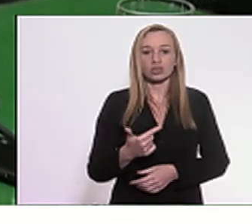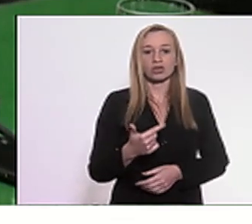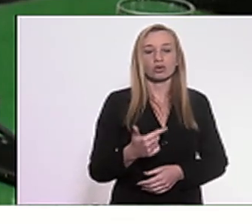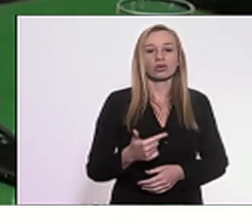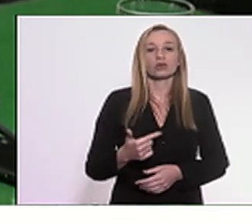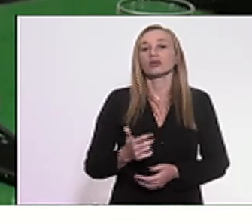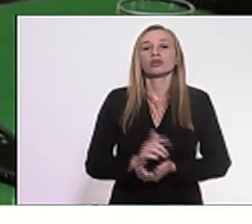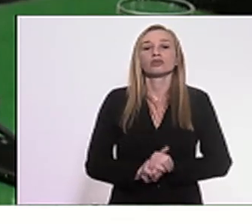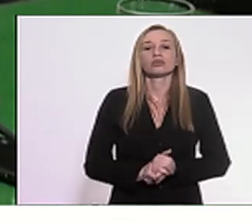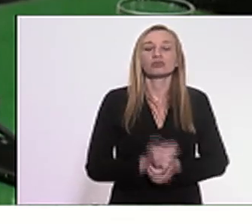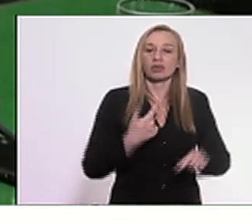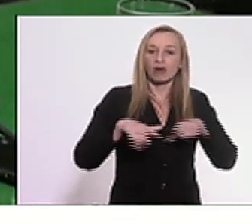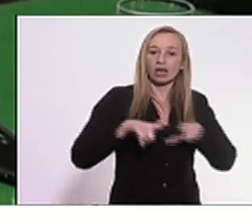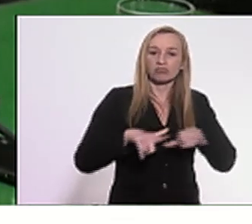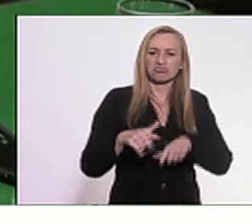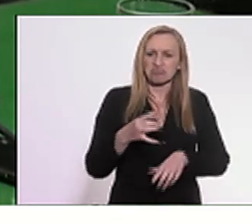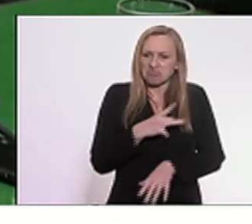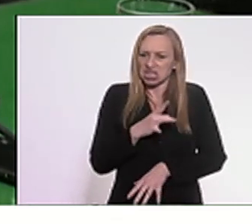isso não me amedronta.